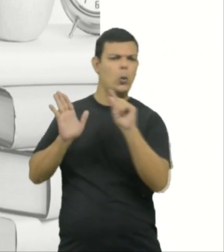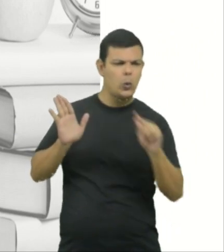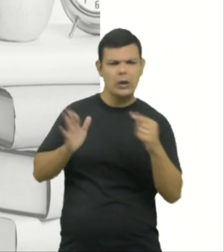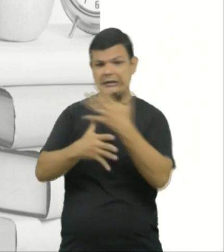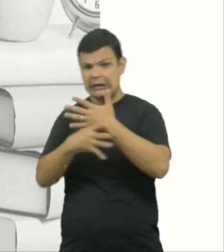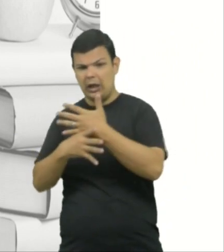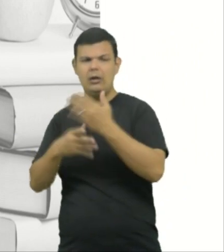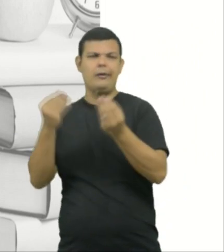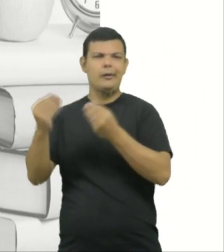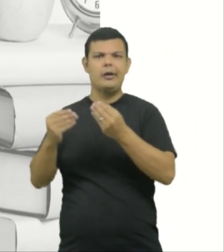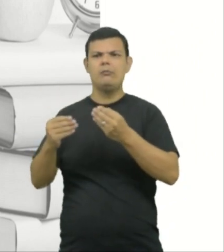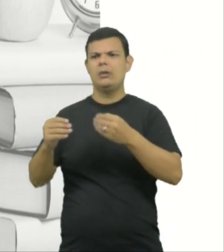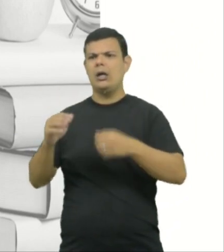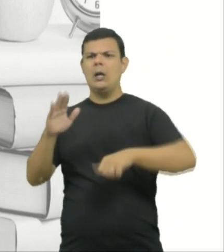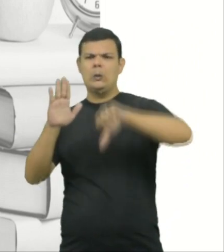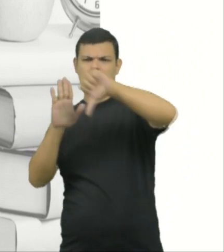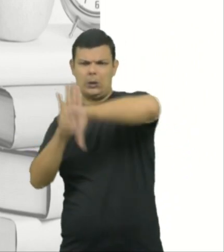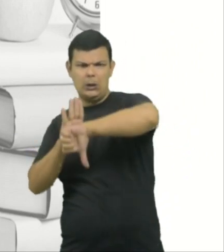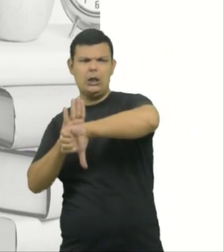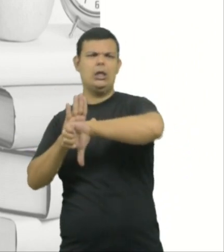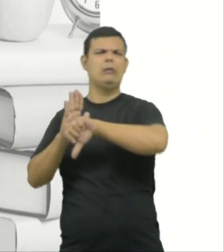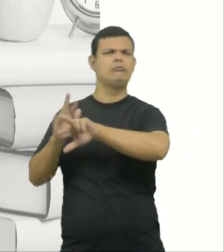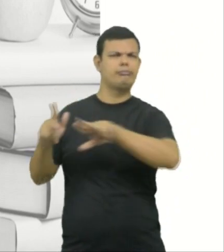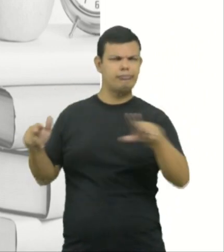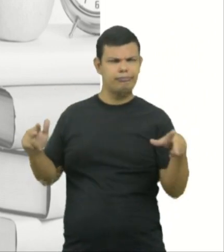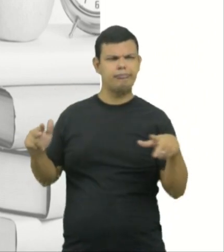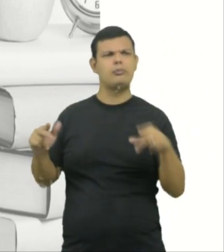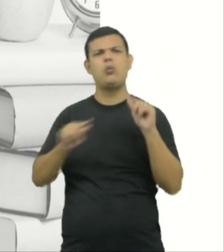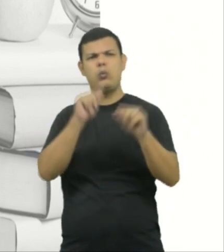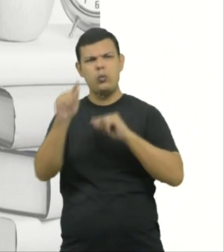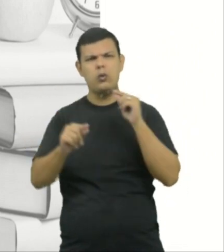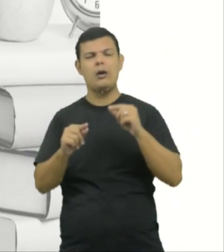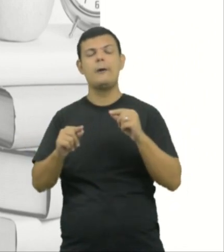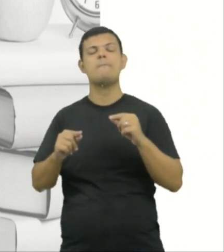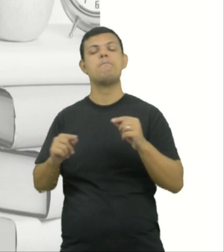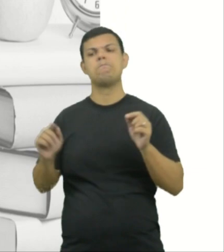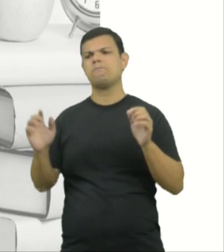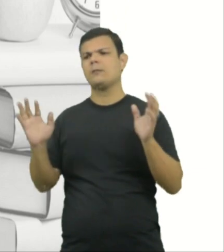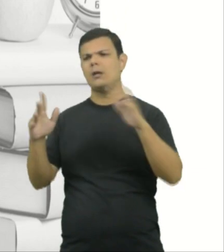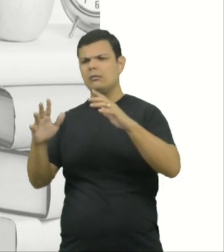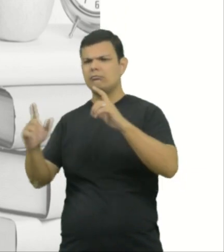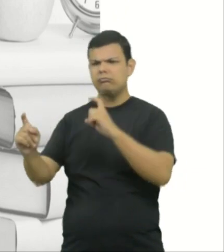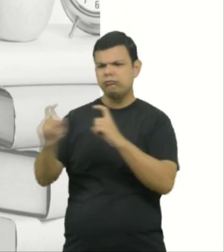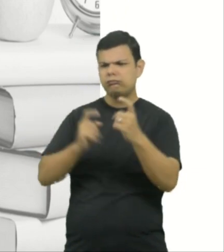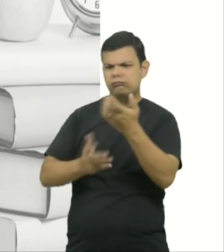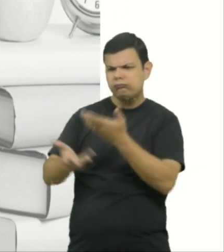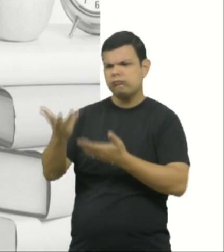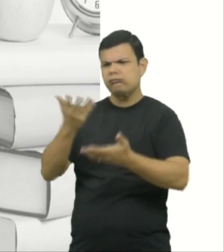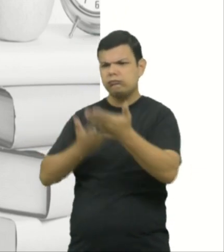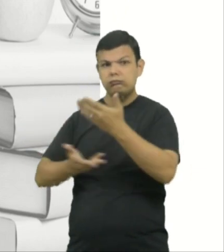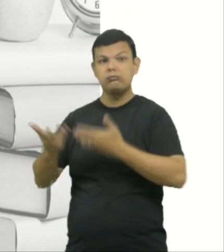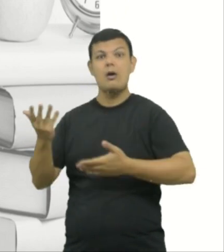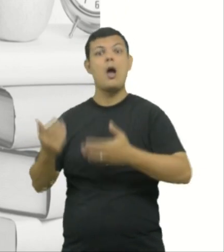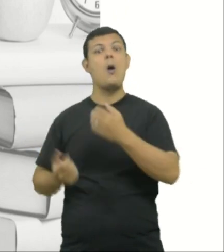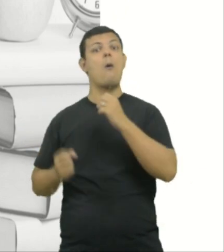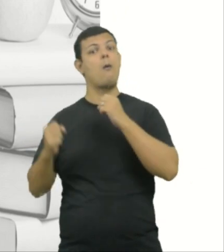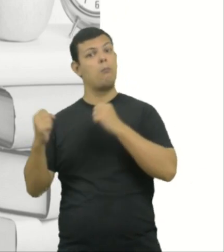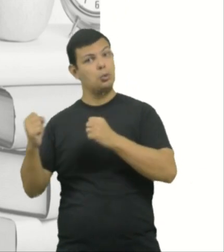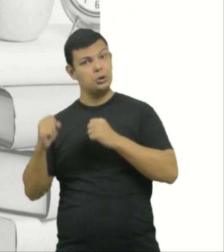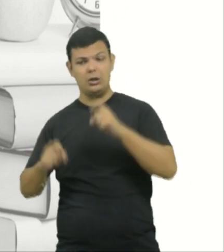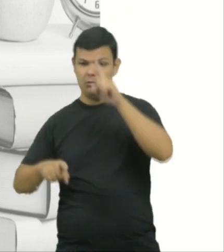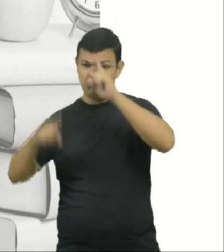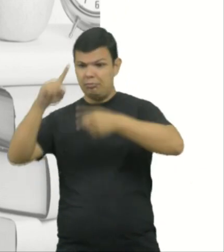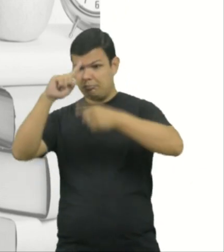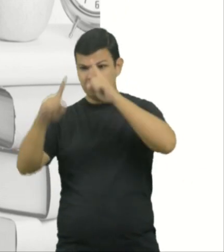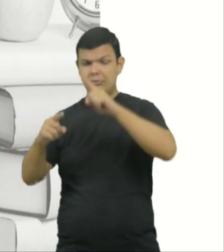que tratavam sobre crimes. E aí era dessa forma que se articulava, né, o poder, a organização